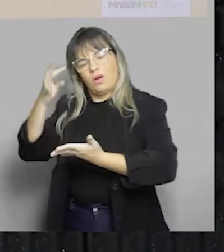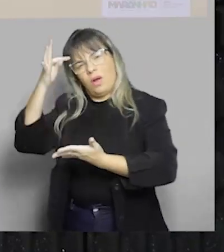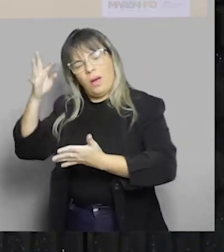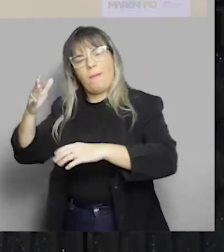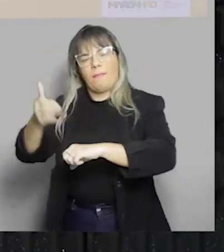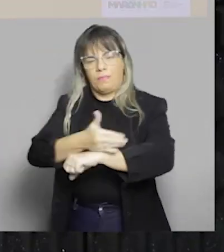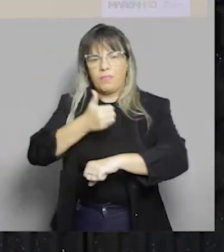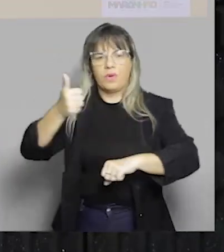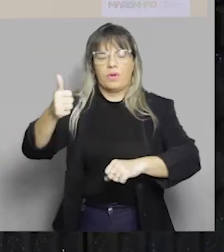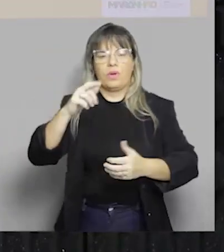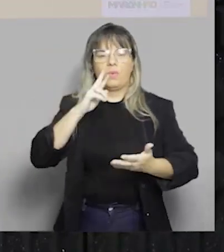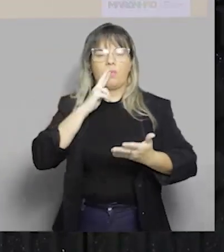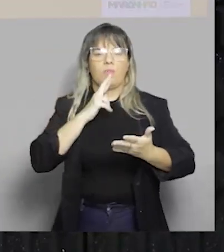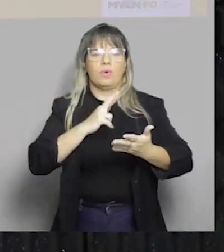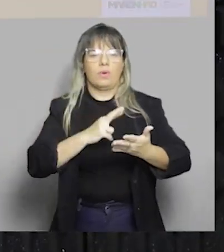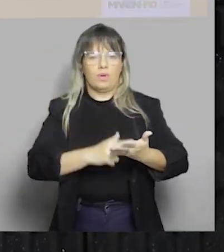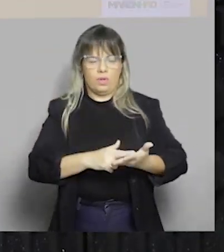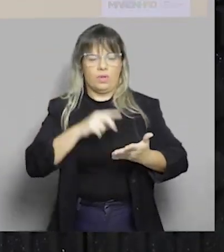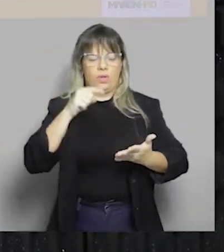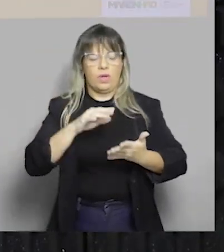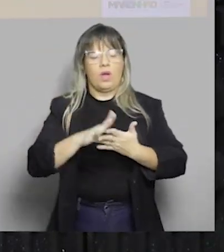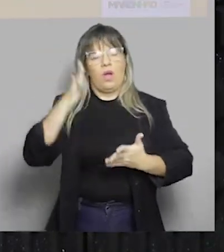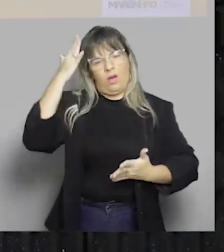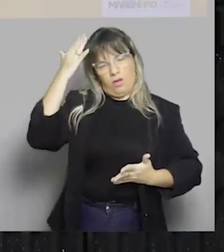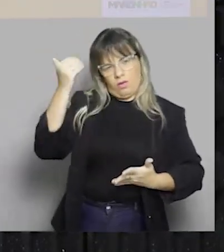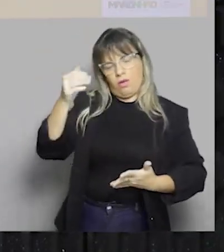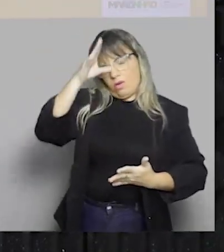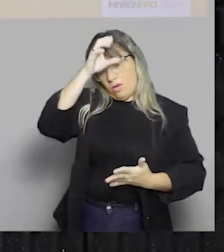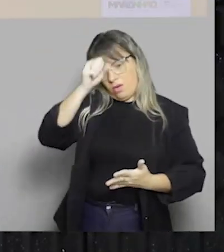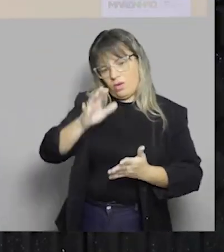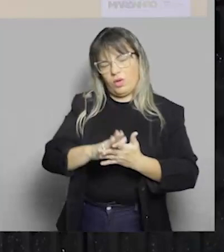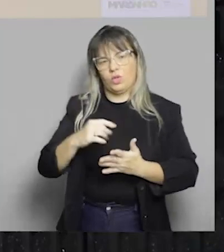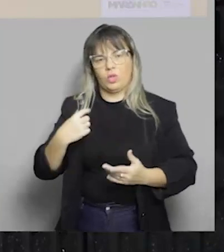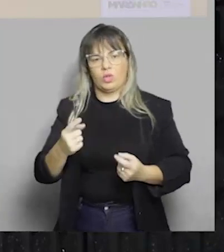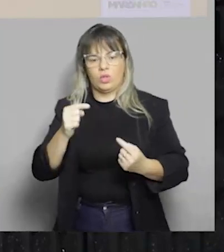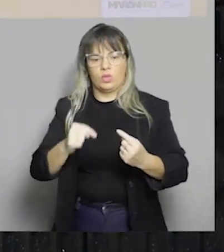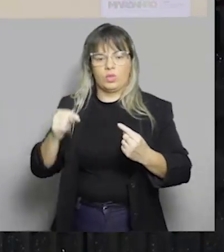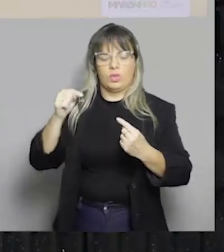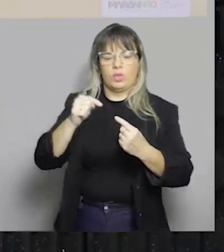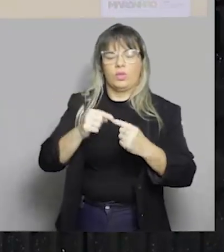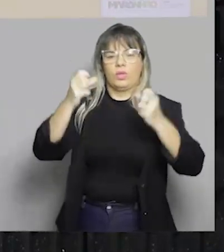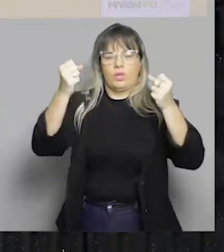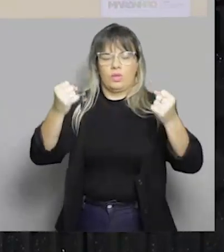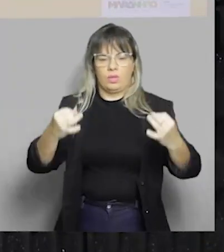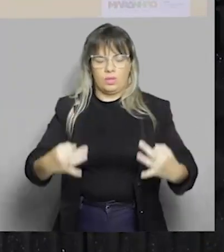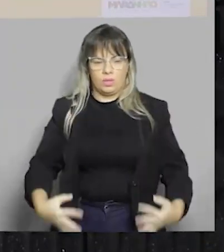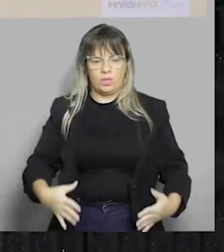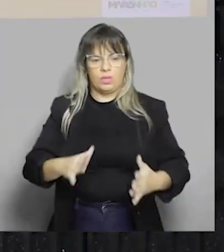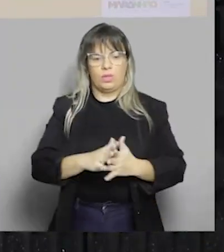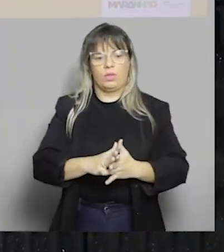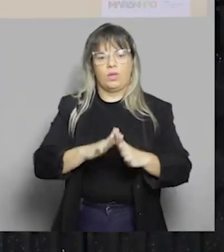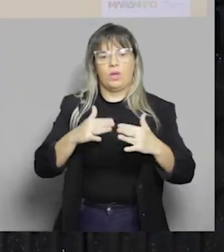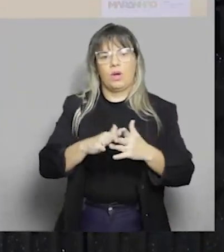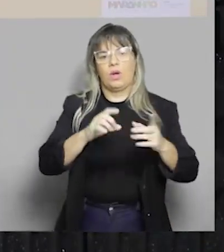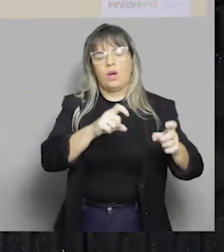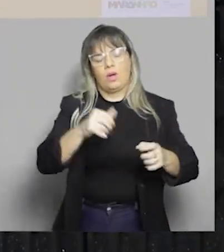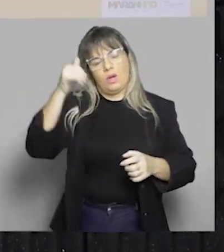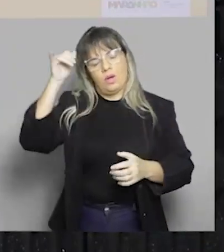gente responda essa questão com maior propriedade, que esse é o nosso objetivo. Vamos falar um pouquinho sobre a agropecuária